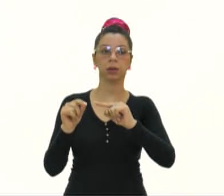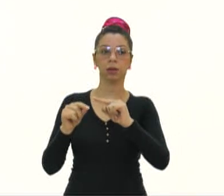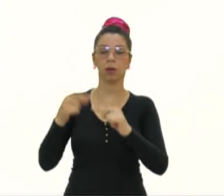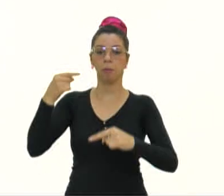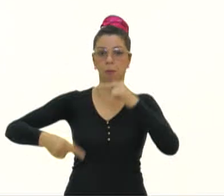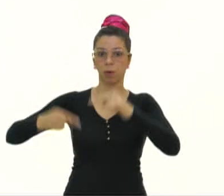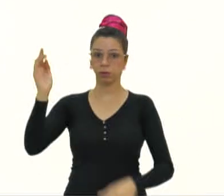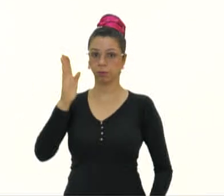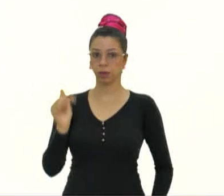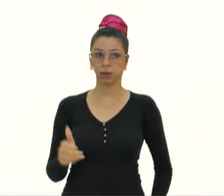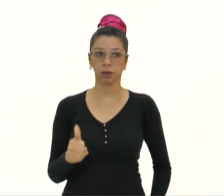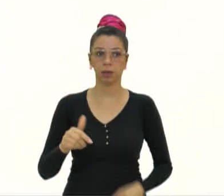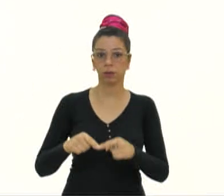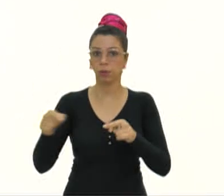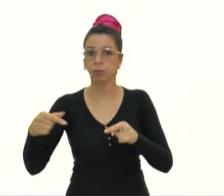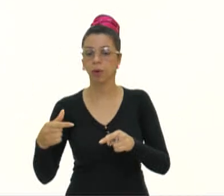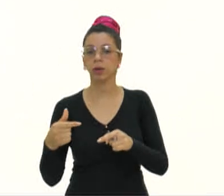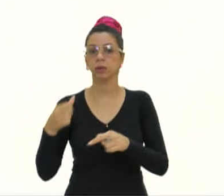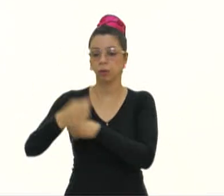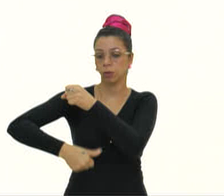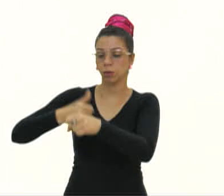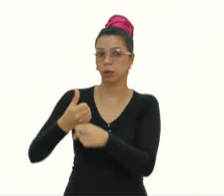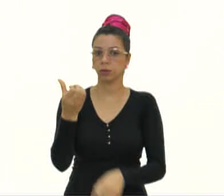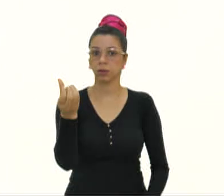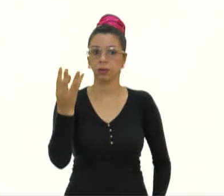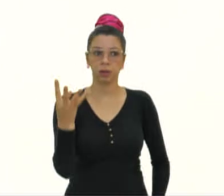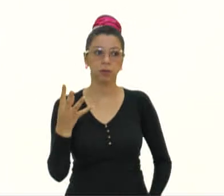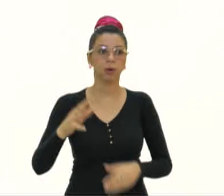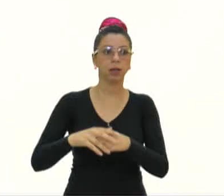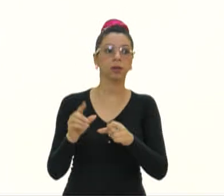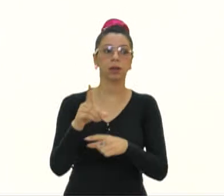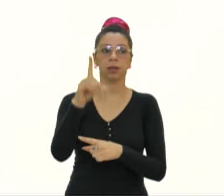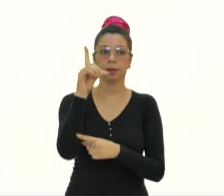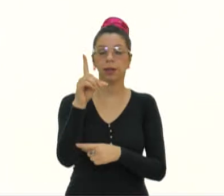trata do populismo no Brasil. Logo voltamos com a correção.